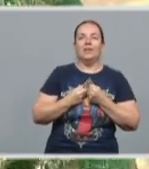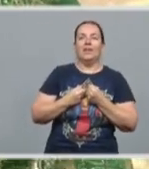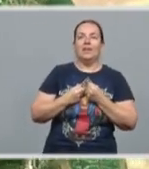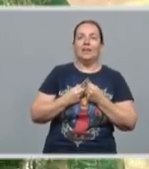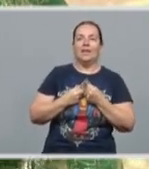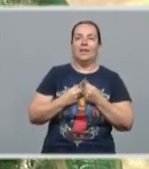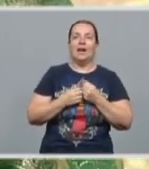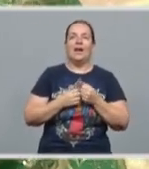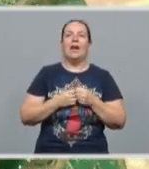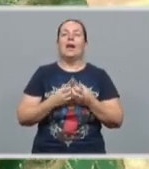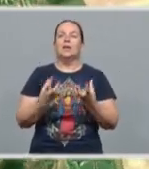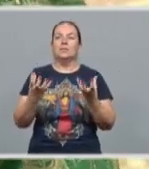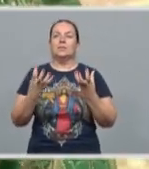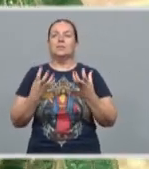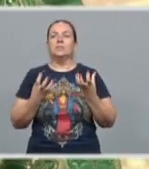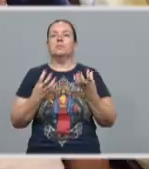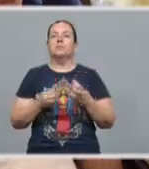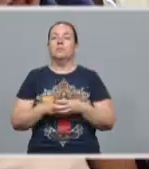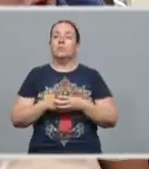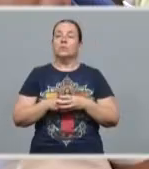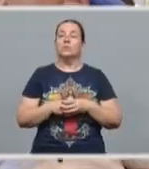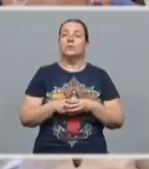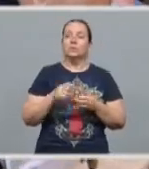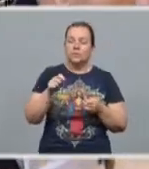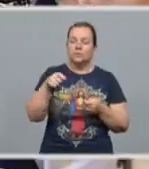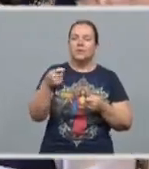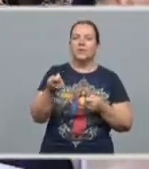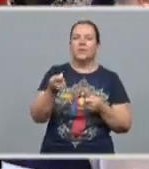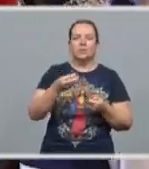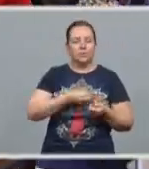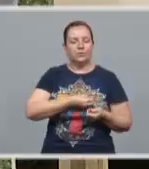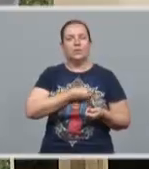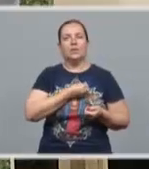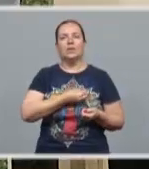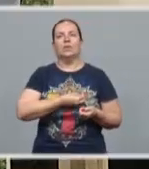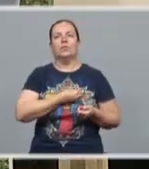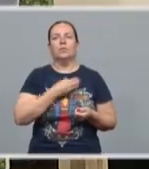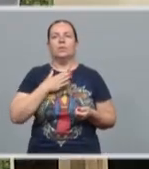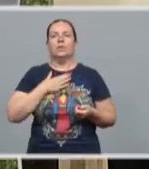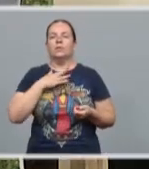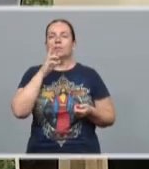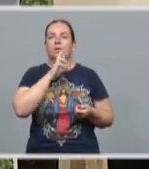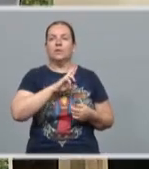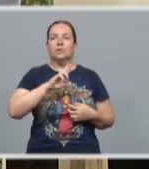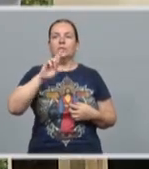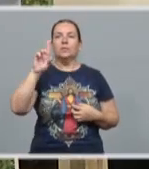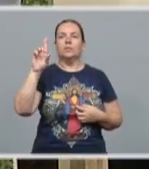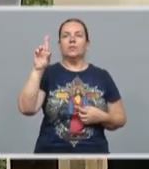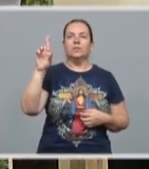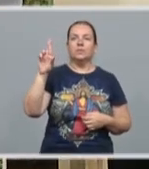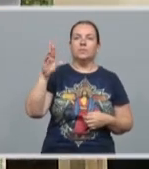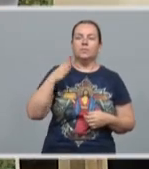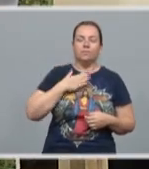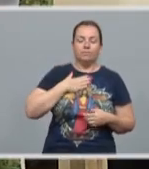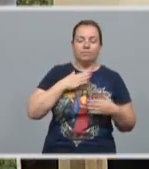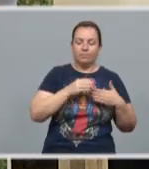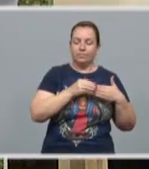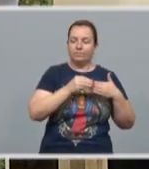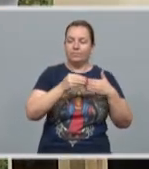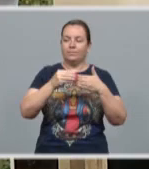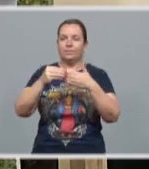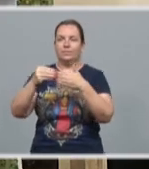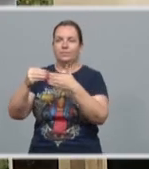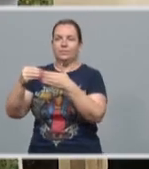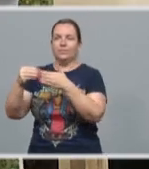Eu quero ser um instrumento vivo, meu Senhor,